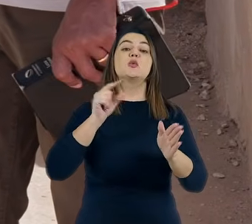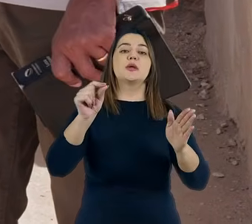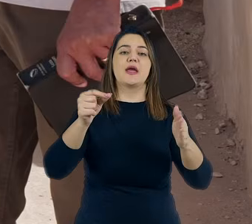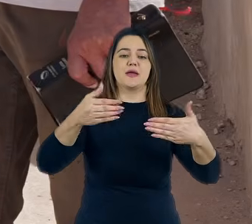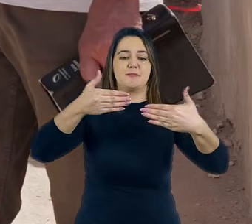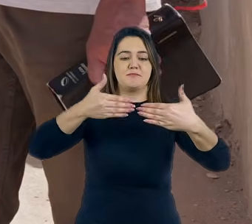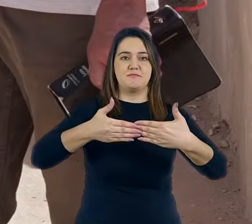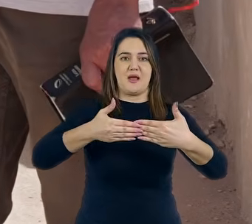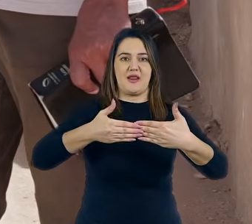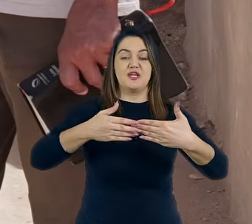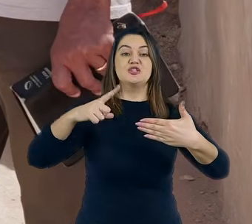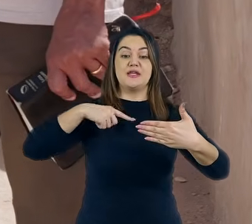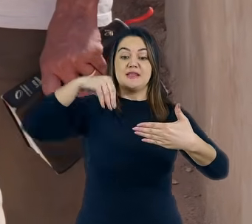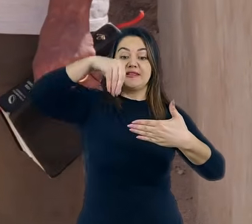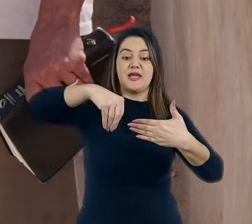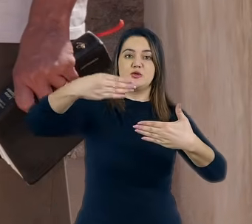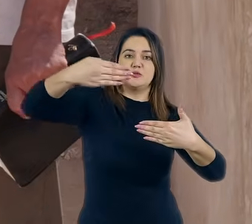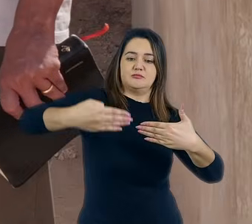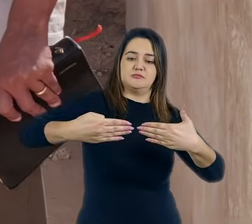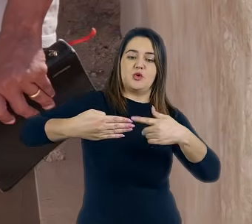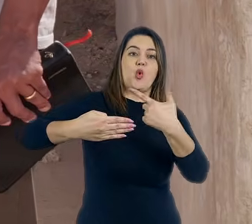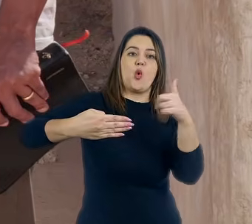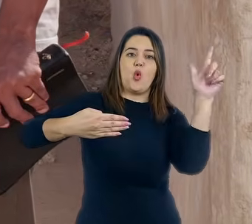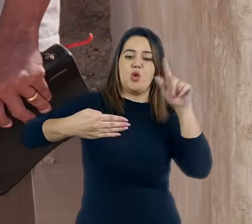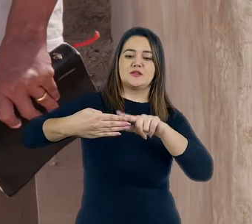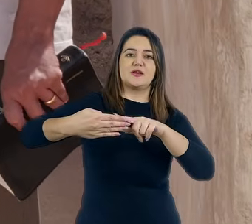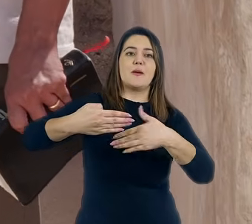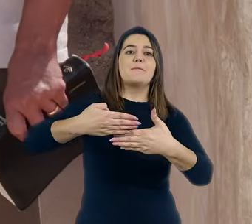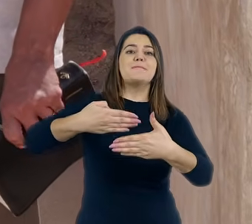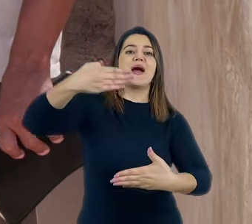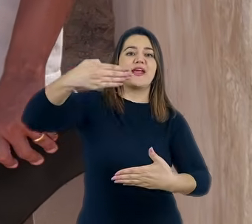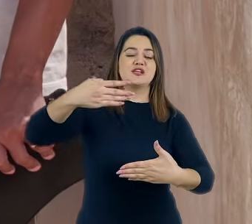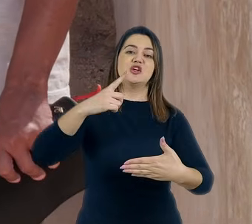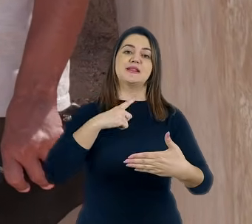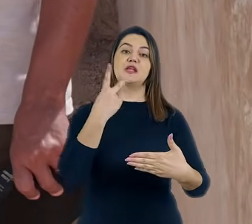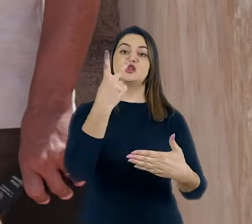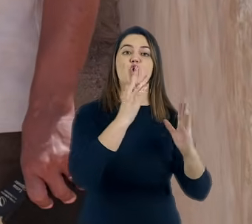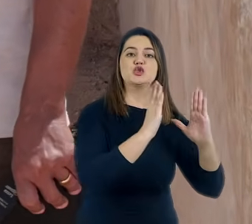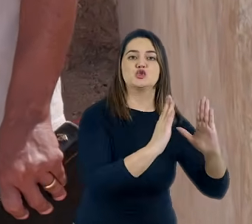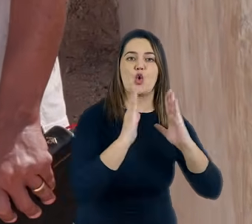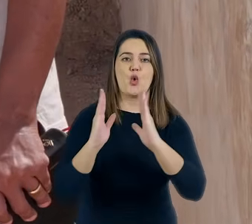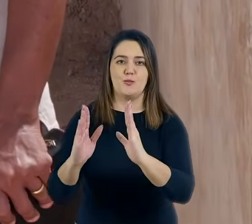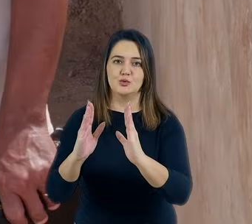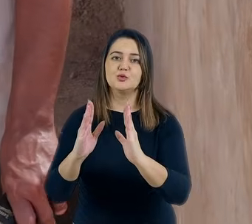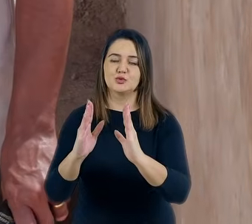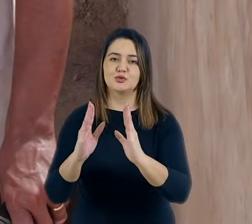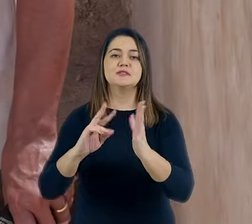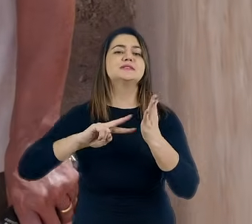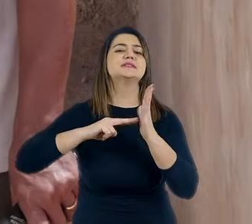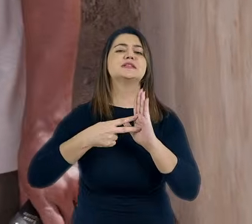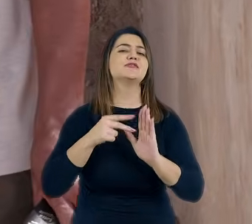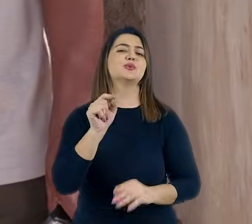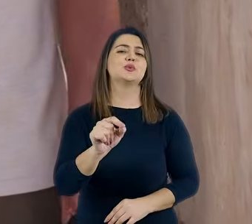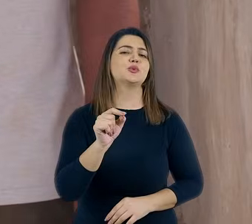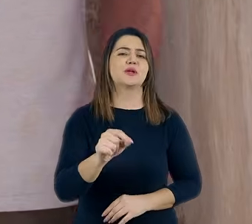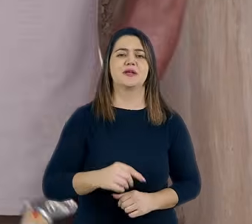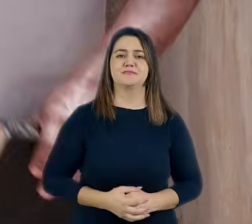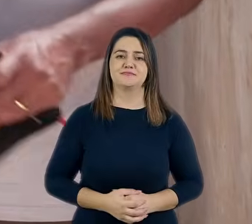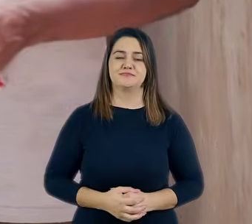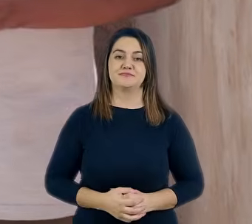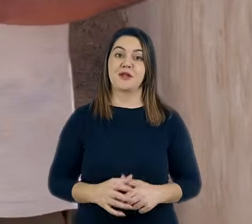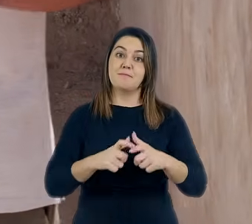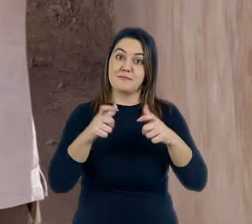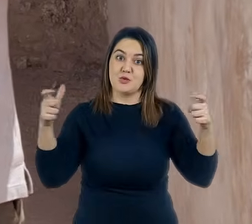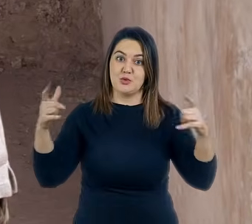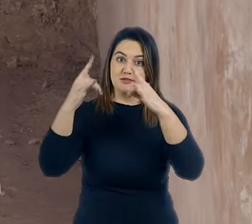Uma divisória. Você tem uma parede lá dentro. Essa parede divide esse lugar em 2 cômodos. O que isso significa?